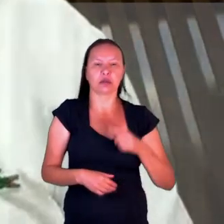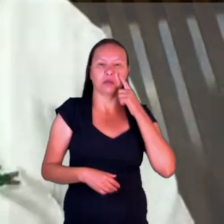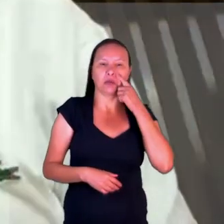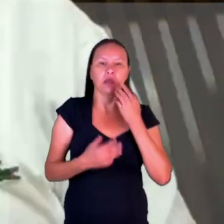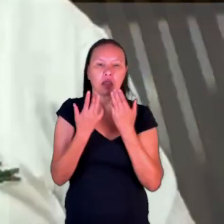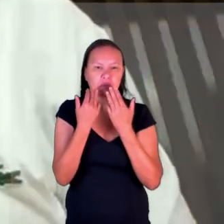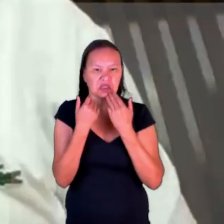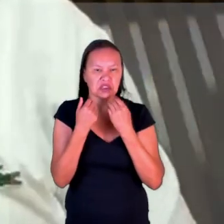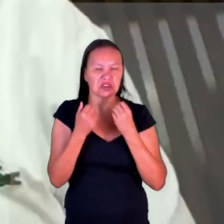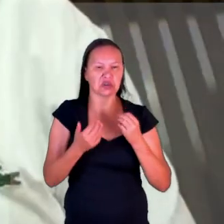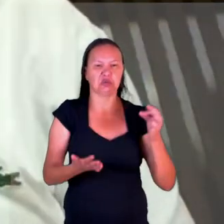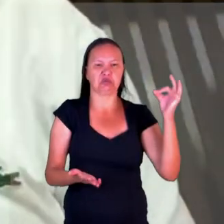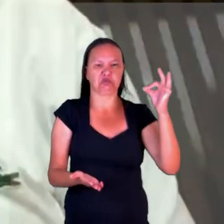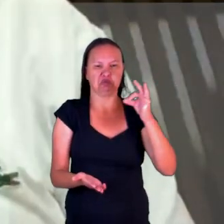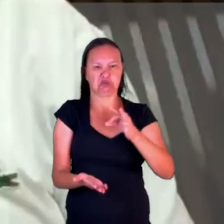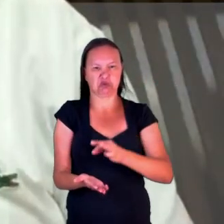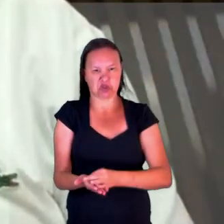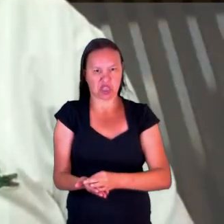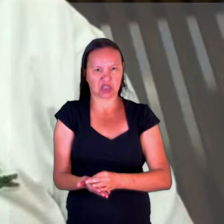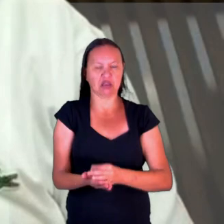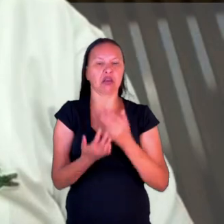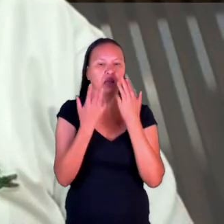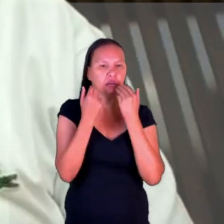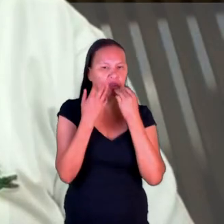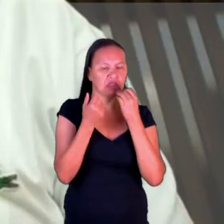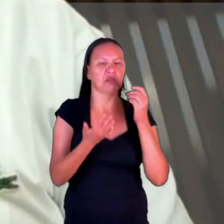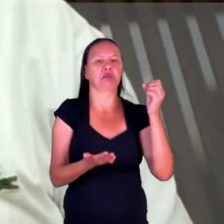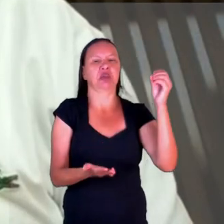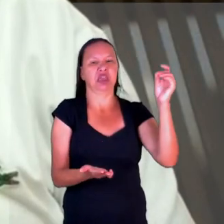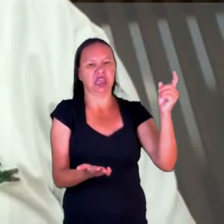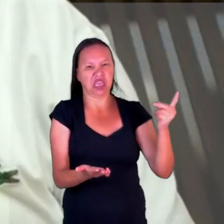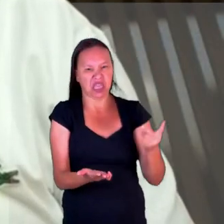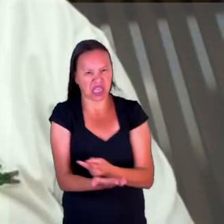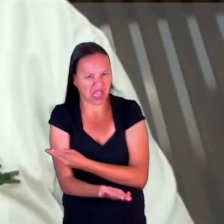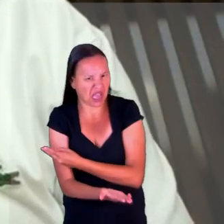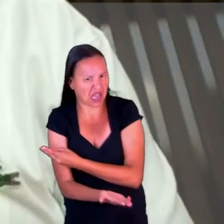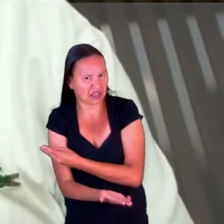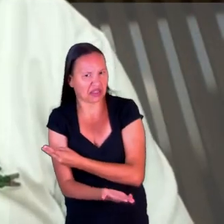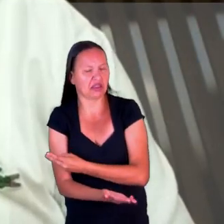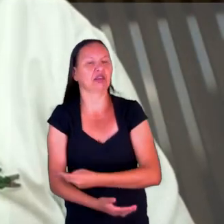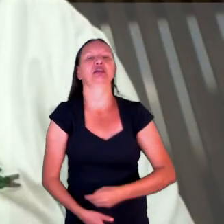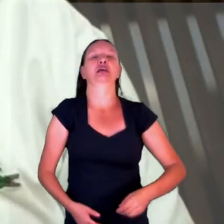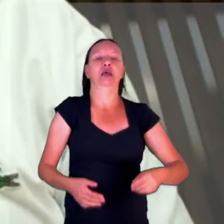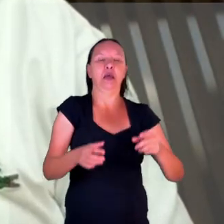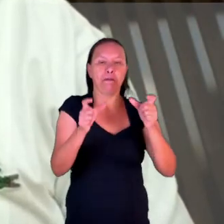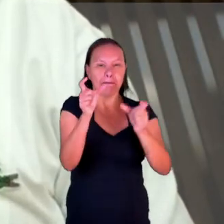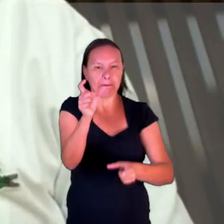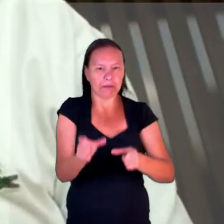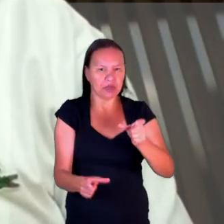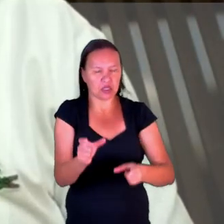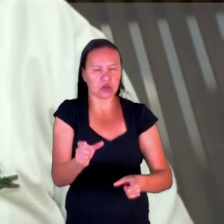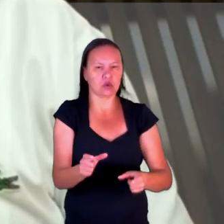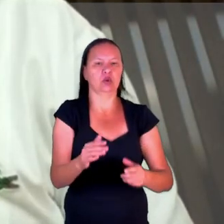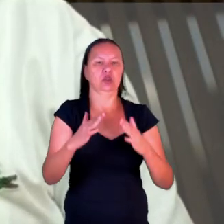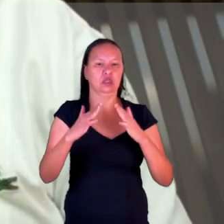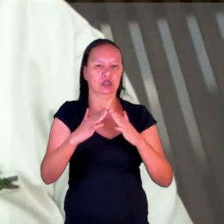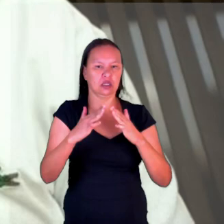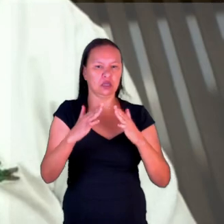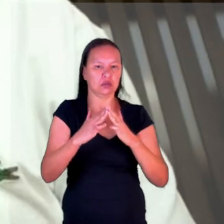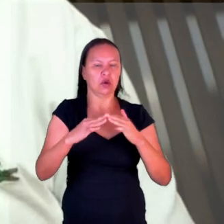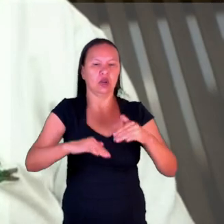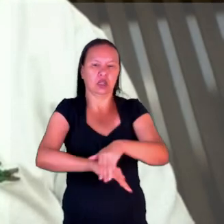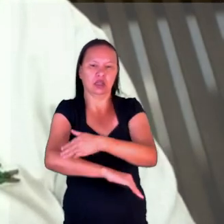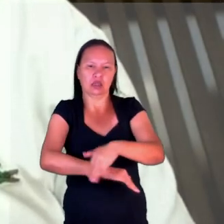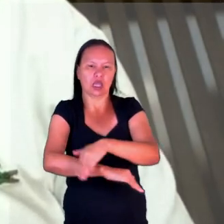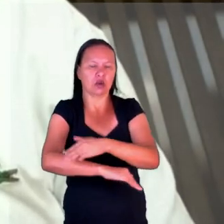assim pela qual essa essa massa de brasileiros e brasileiras que vivem em situação de rua eh passam todos os dias